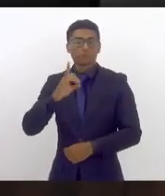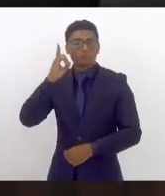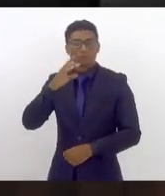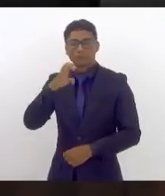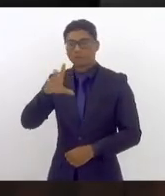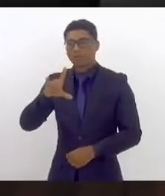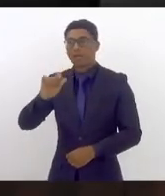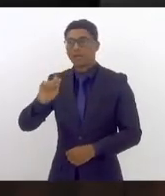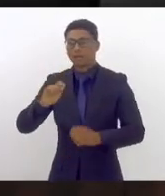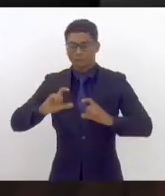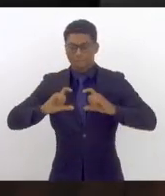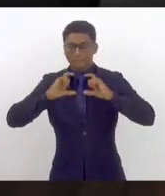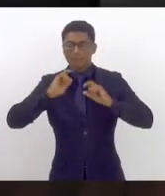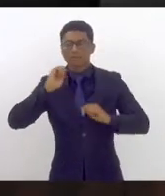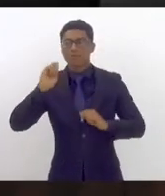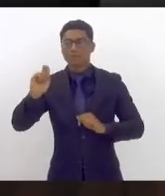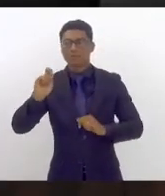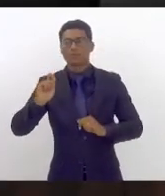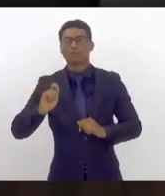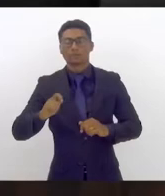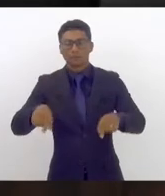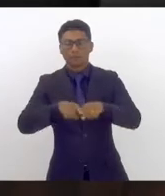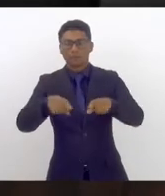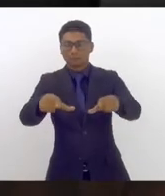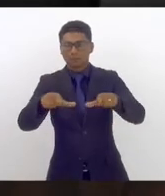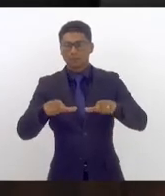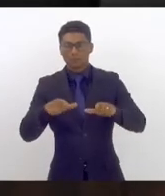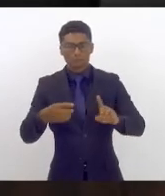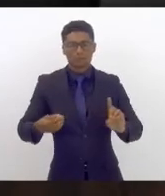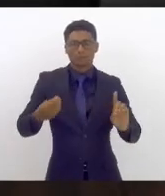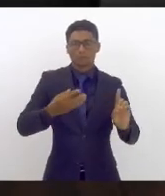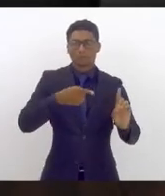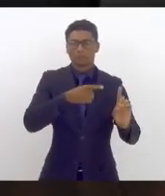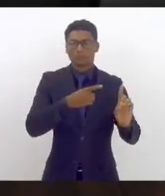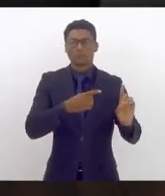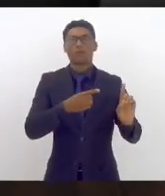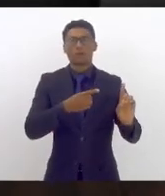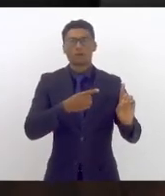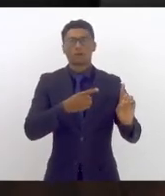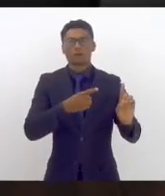consegue medalha Tiradentes respectivo diploma ao Capitão Tenente